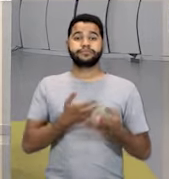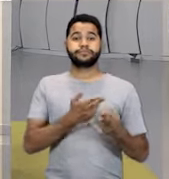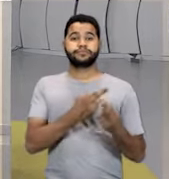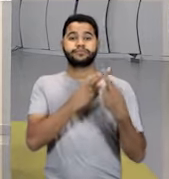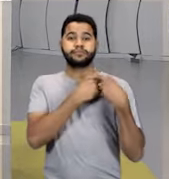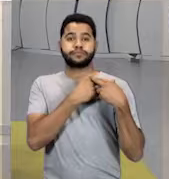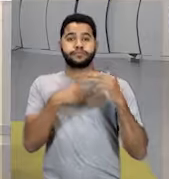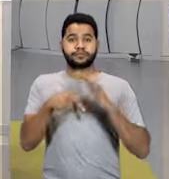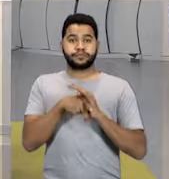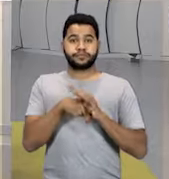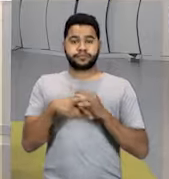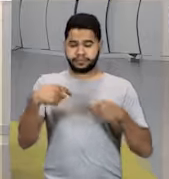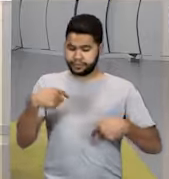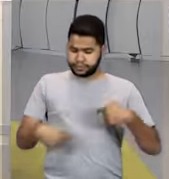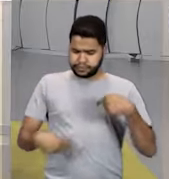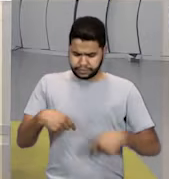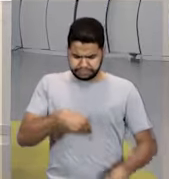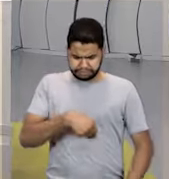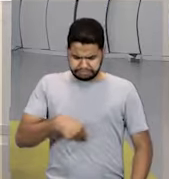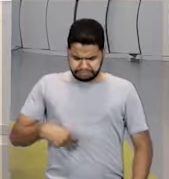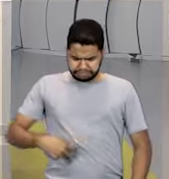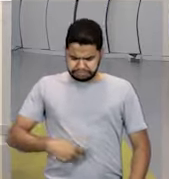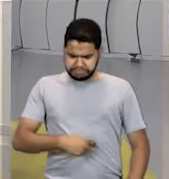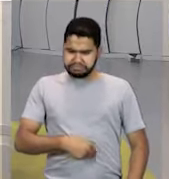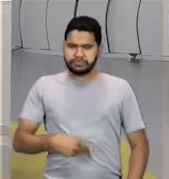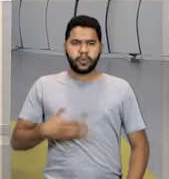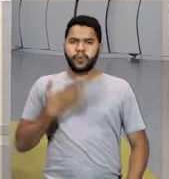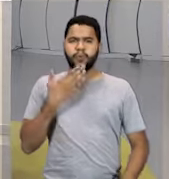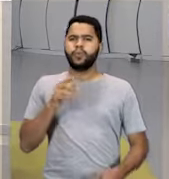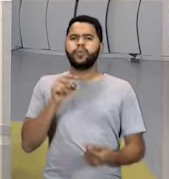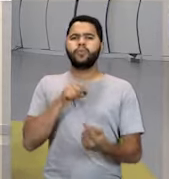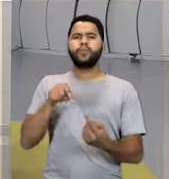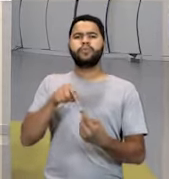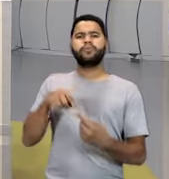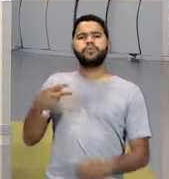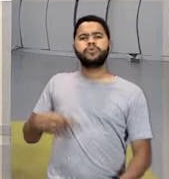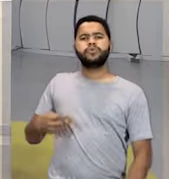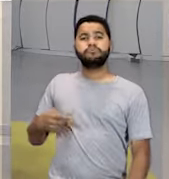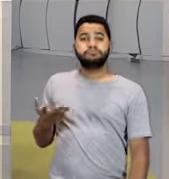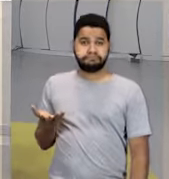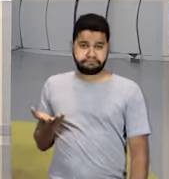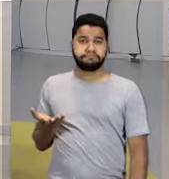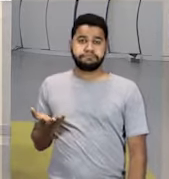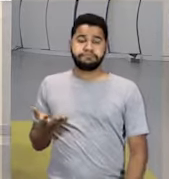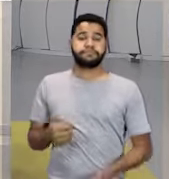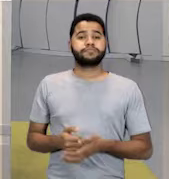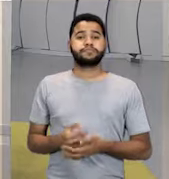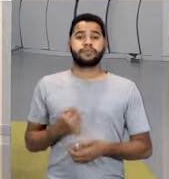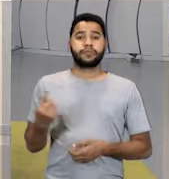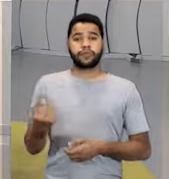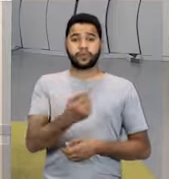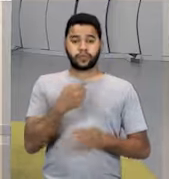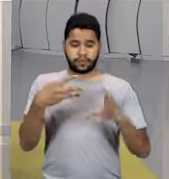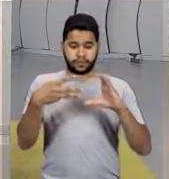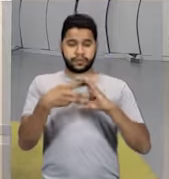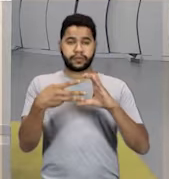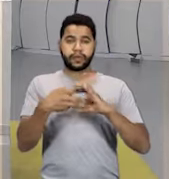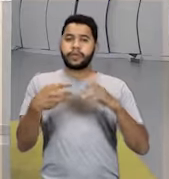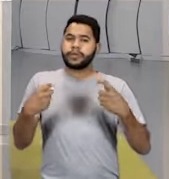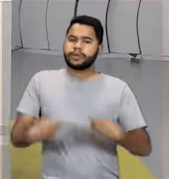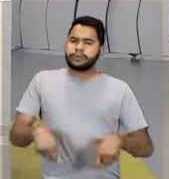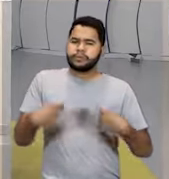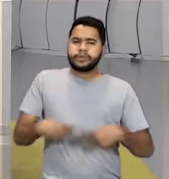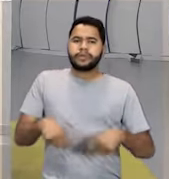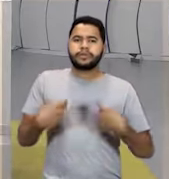sistema digestório. Para que serve o sistema digestório? Bom, as nossas células precisam